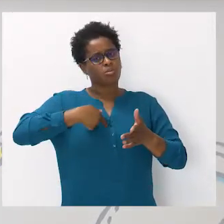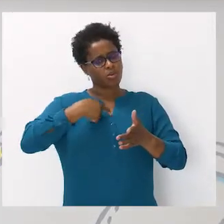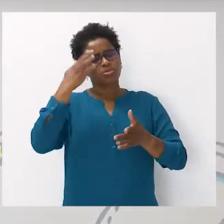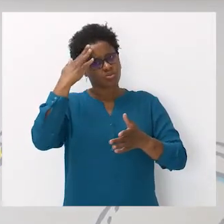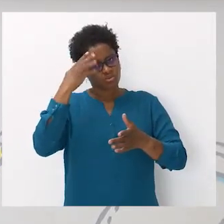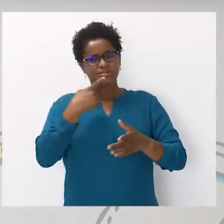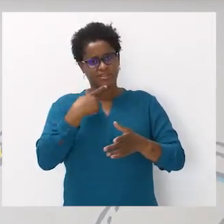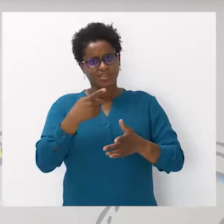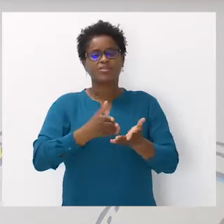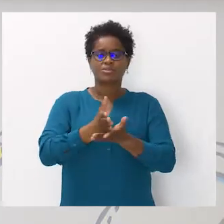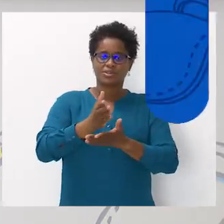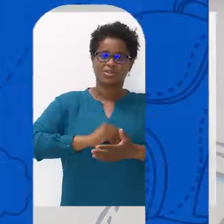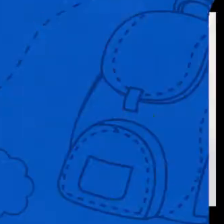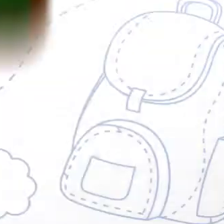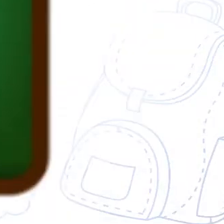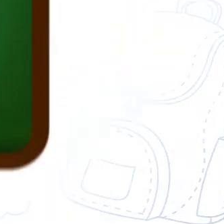Entendidos? Vamos prosseguir.